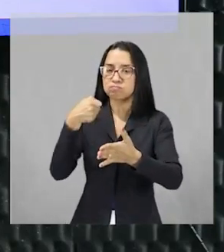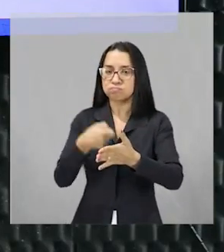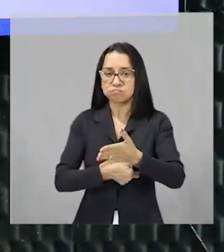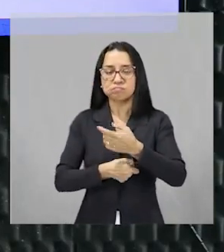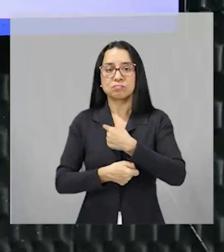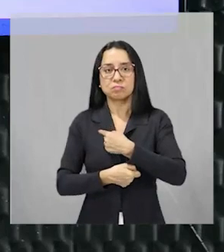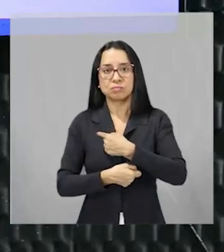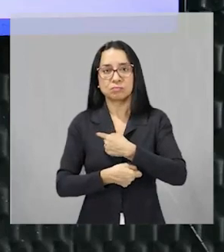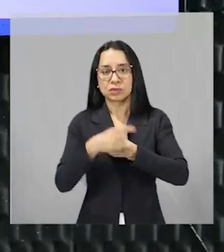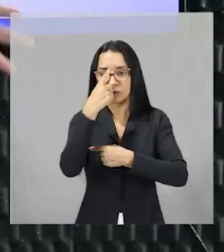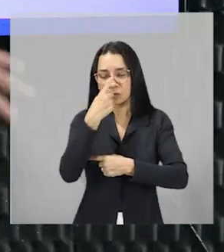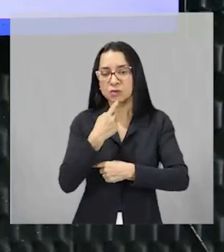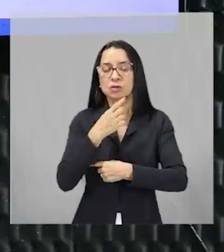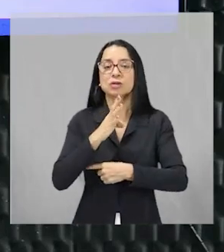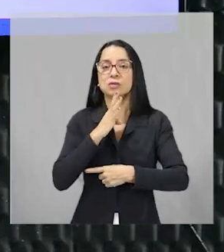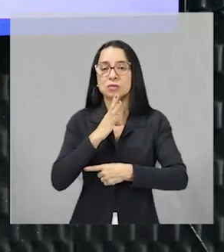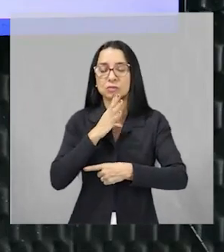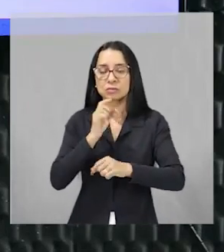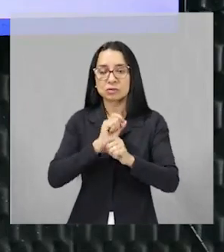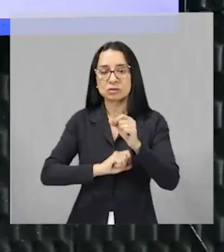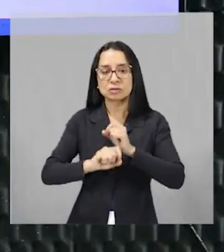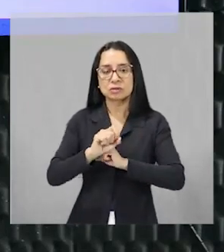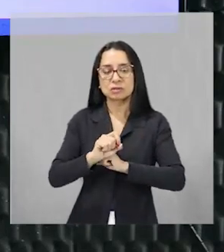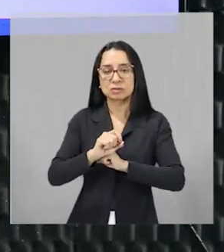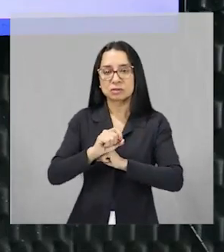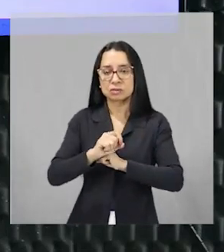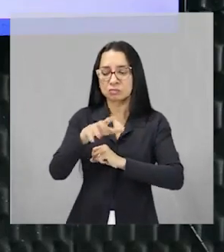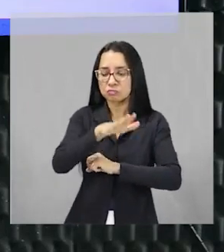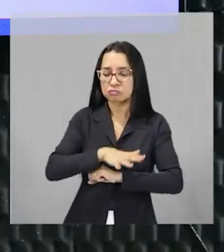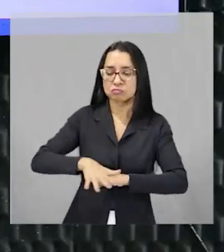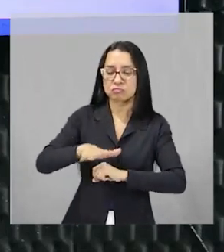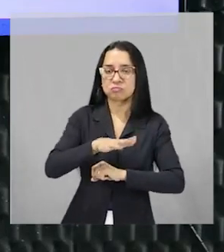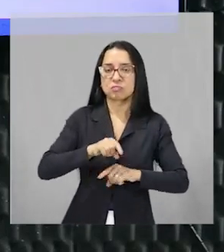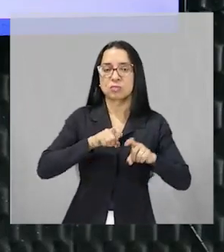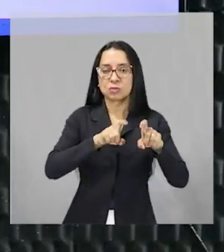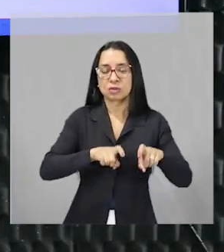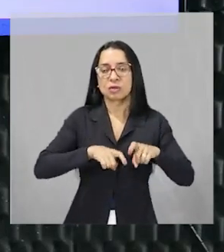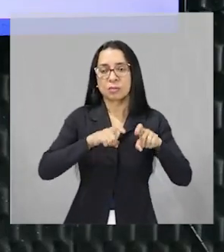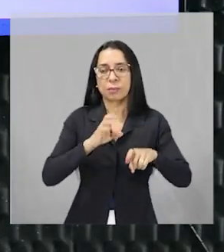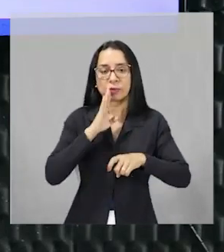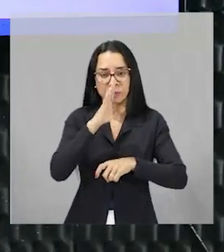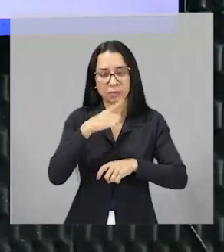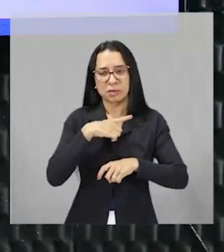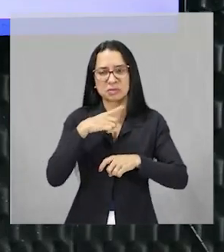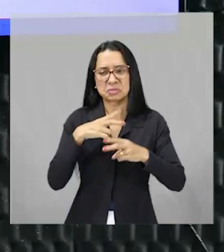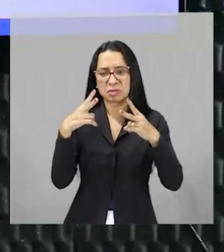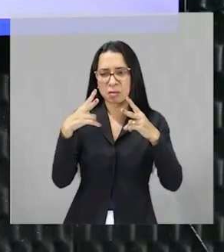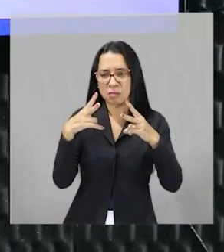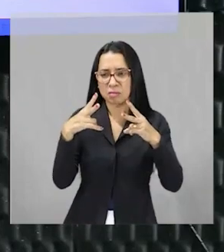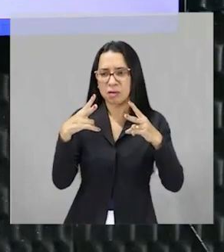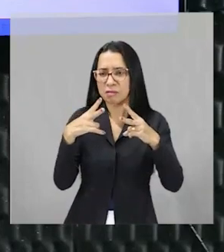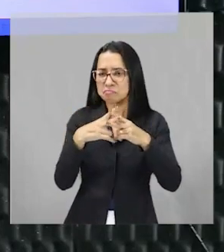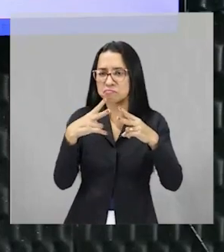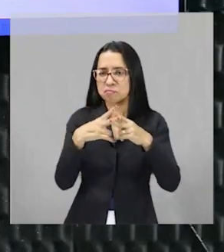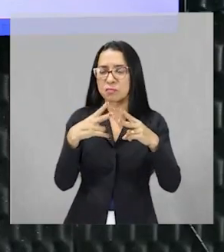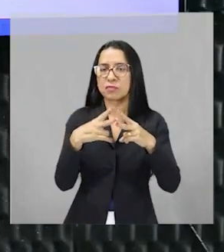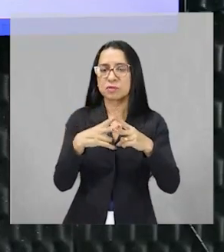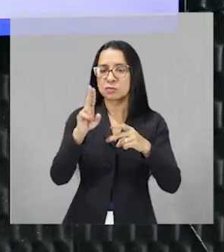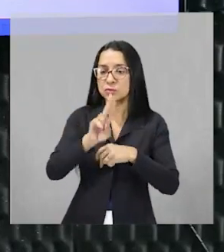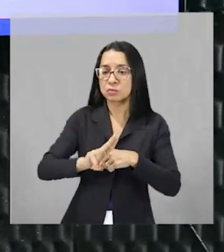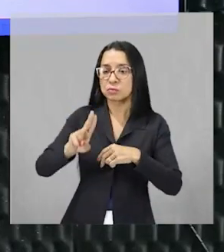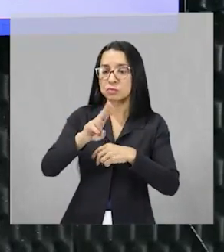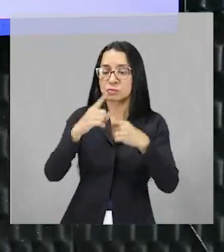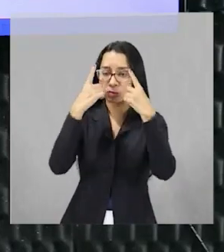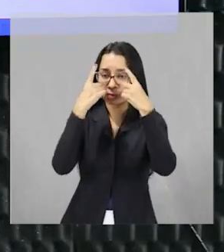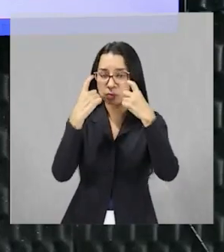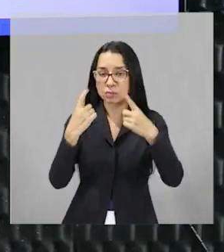figura do jagunço ela é muito conhecida aí, né, no campo, né, principalmente quando tem conflitos aí, jagunços que vão se utilizar de violência. Ele diz o